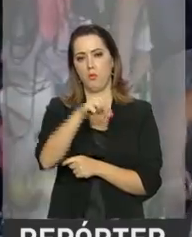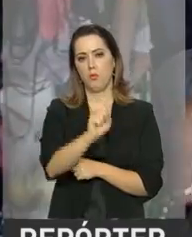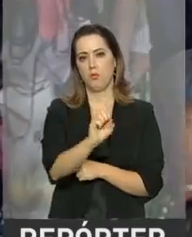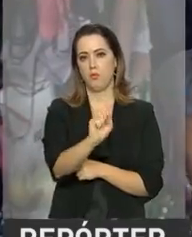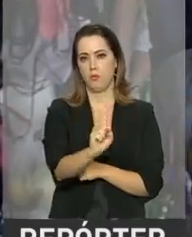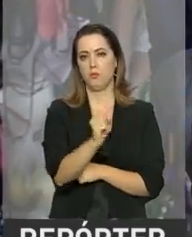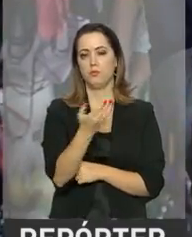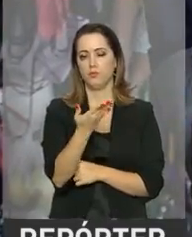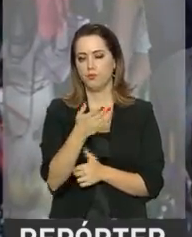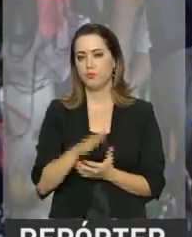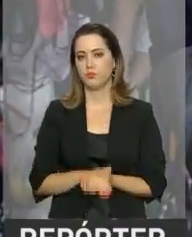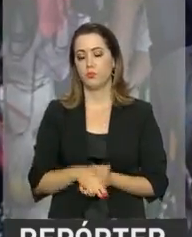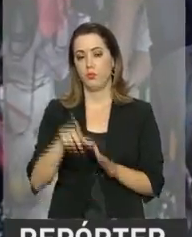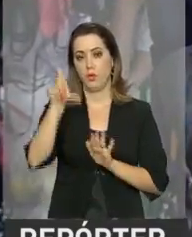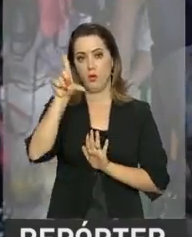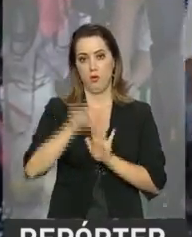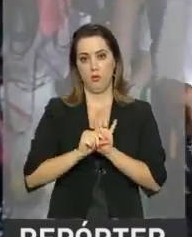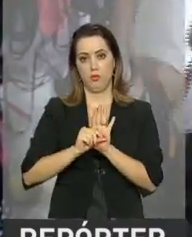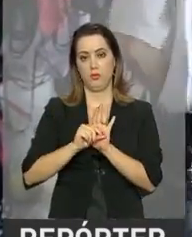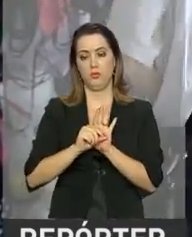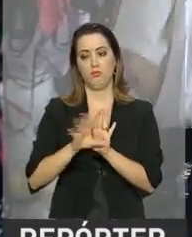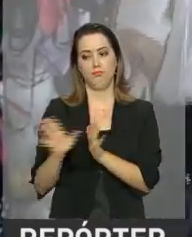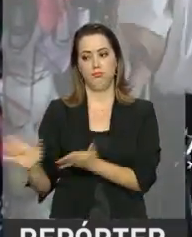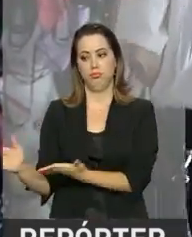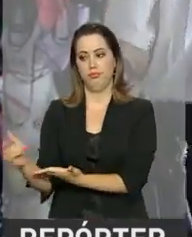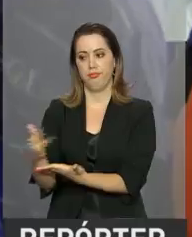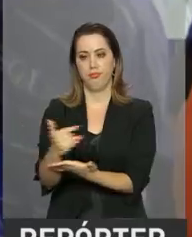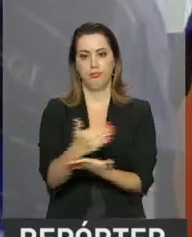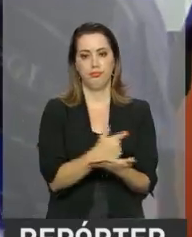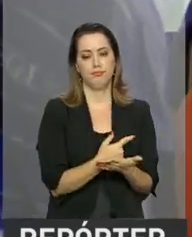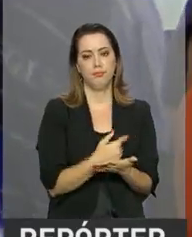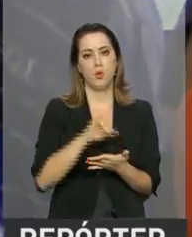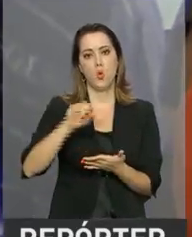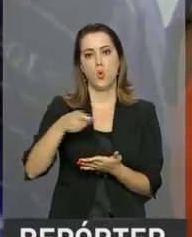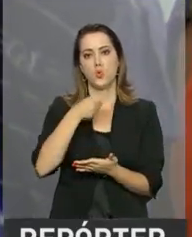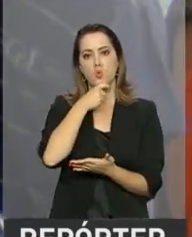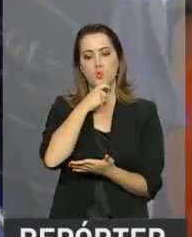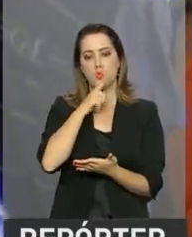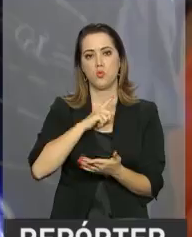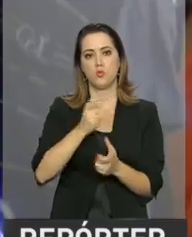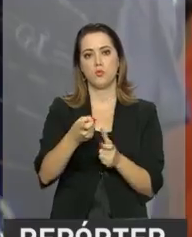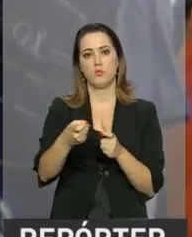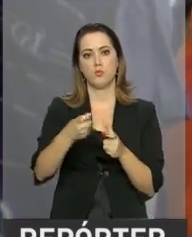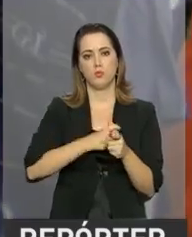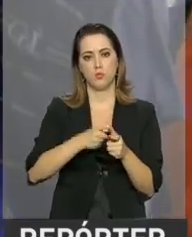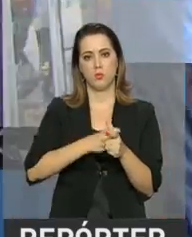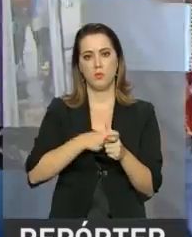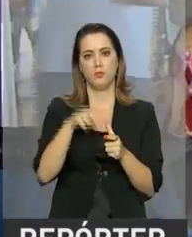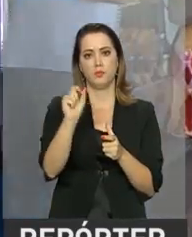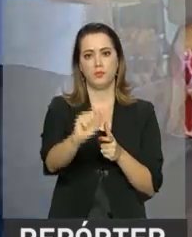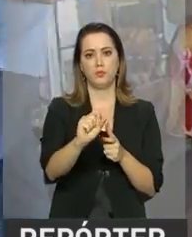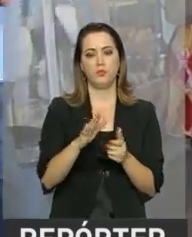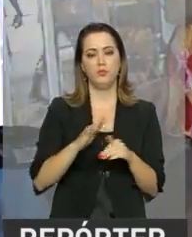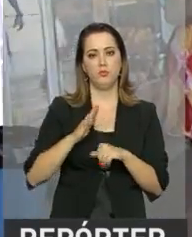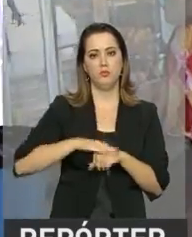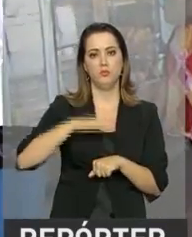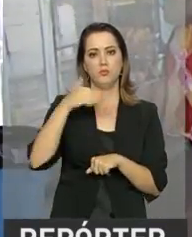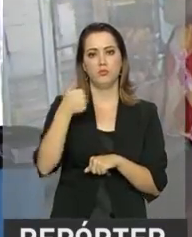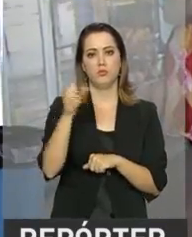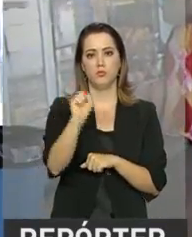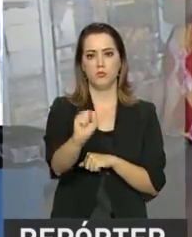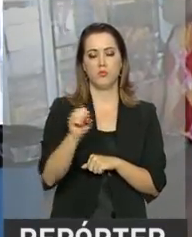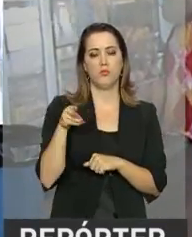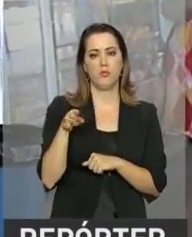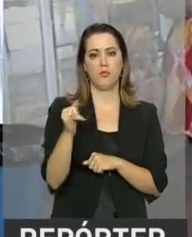queda na arrecadação e o aumento de gastos, o governo fechou julho com um saldo negativo nas contas públicas de mais de